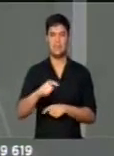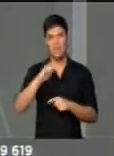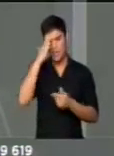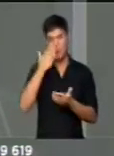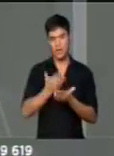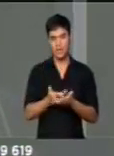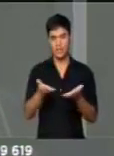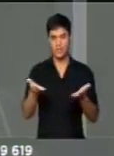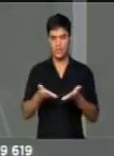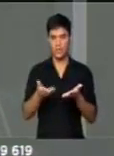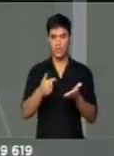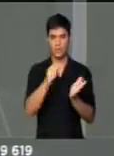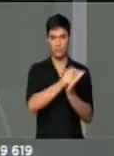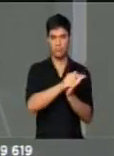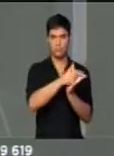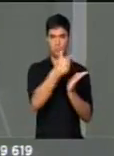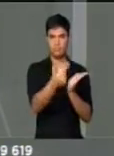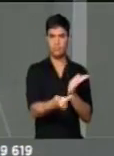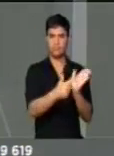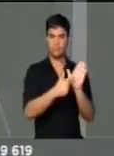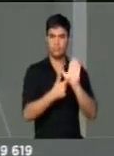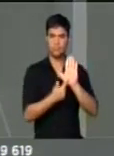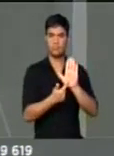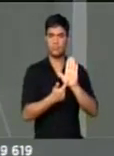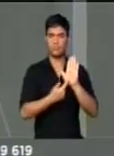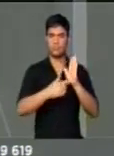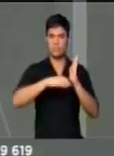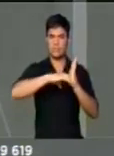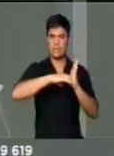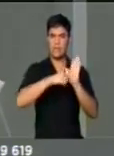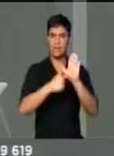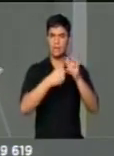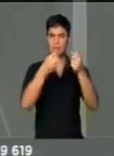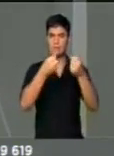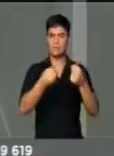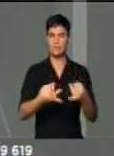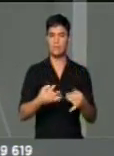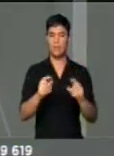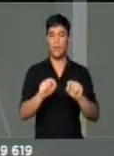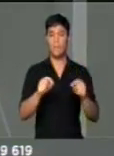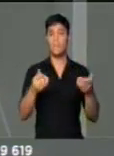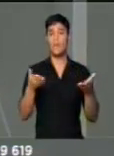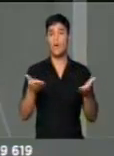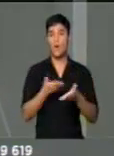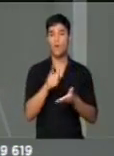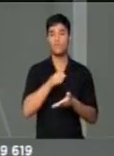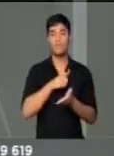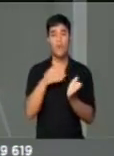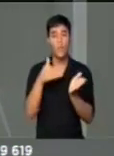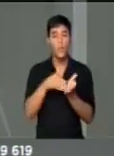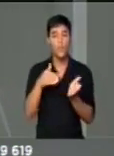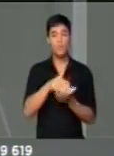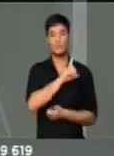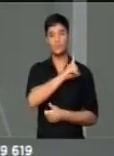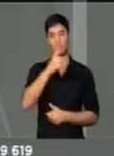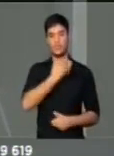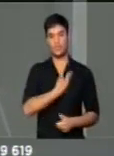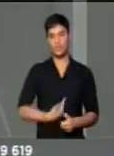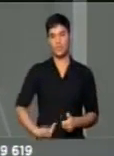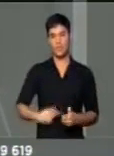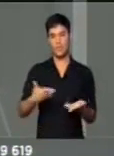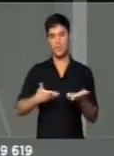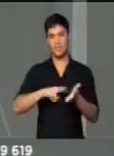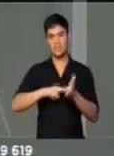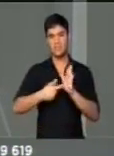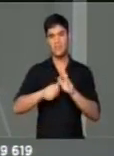vaticínio, o Jornal do Senado, que diz que hoje nós viveremos o último capítulo desse governo, certamente